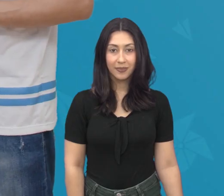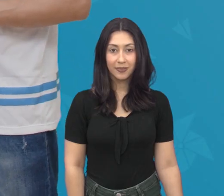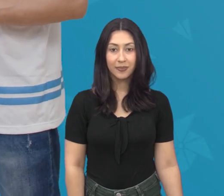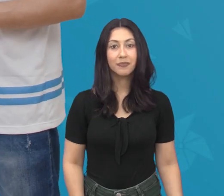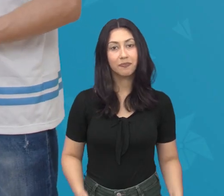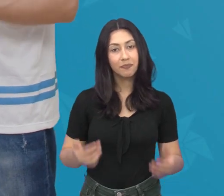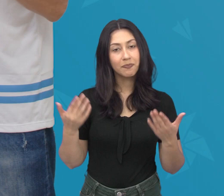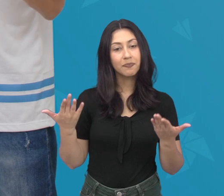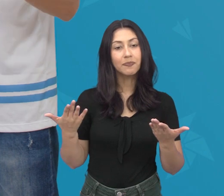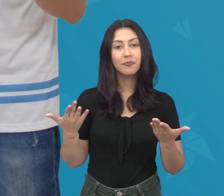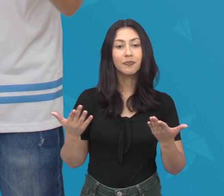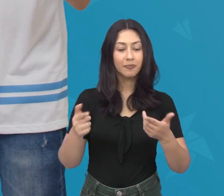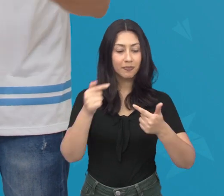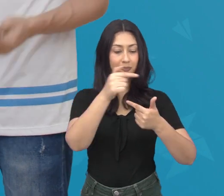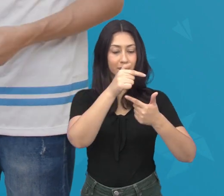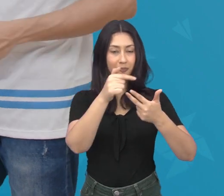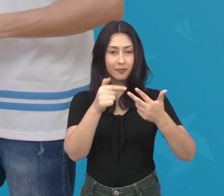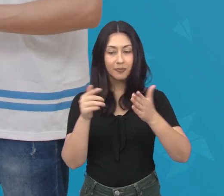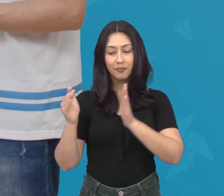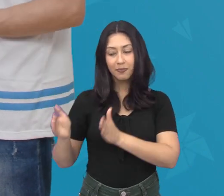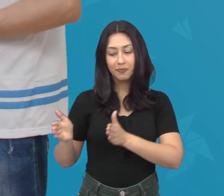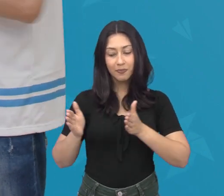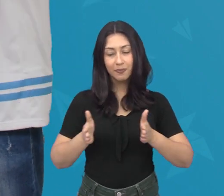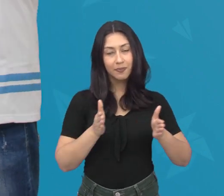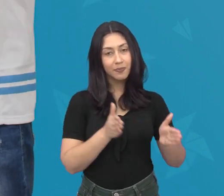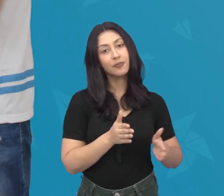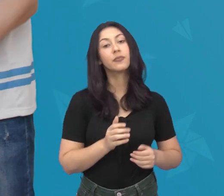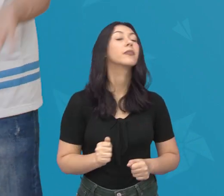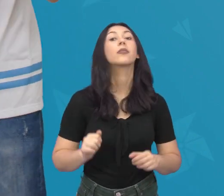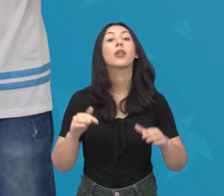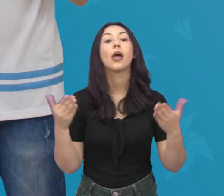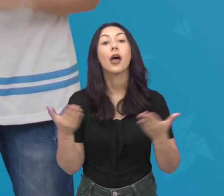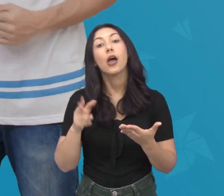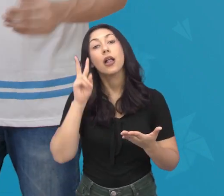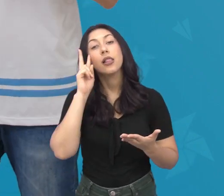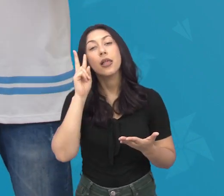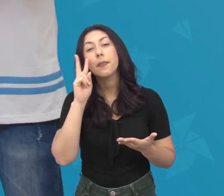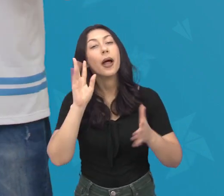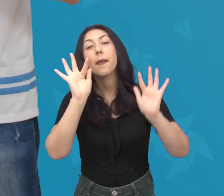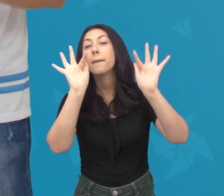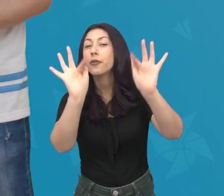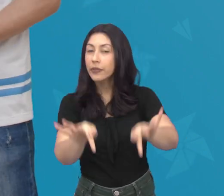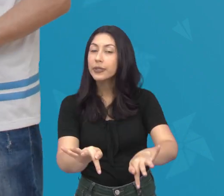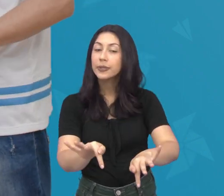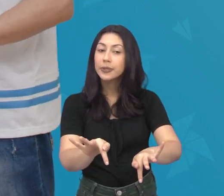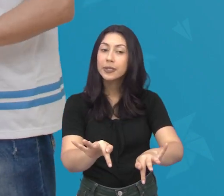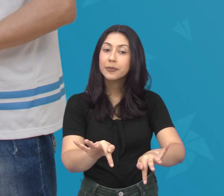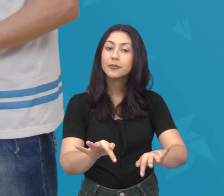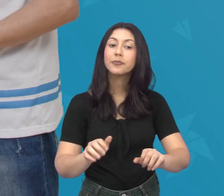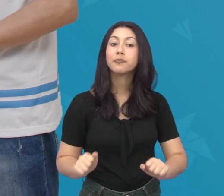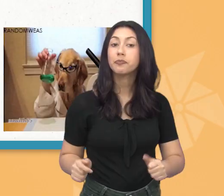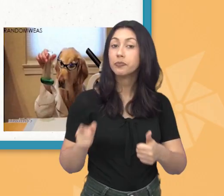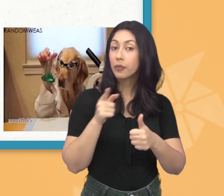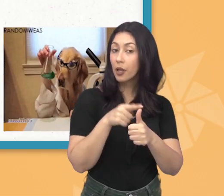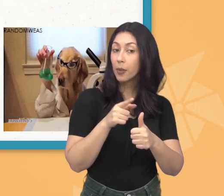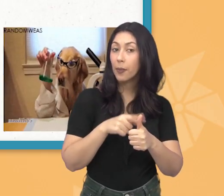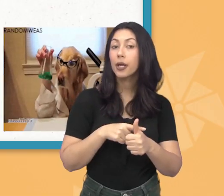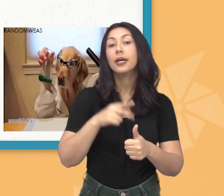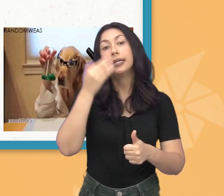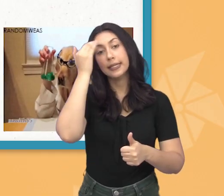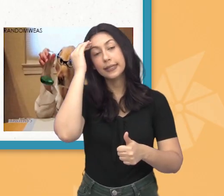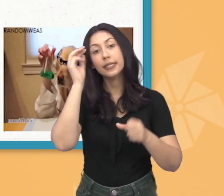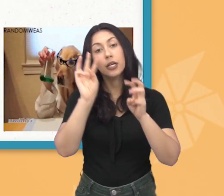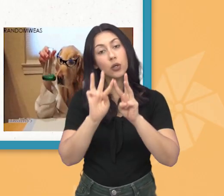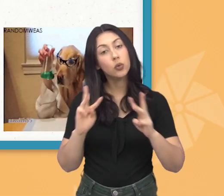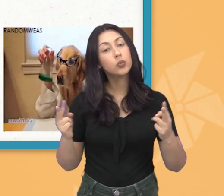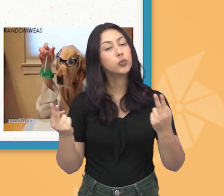Na câmara de coagulação ali, logo antes de ser devolvida para o rio. Então vamos recapitular aqui só para a gente então finalizar essa. Primeiro, a gente reviu